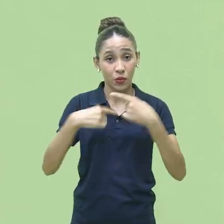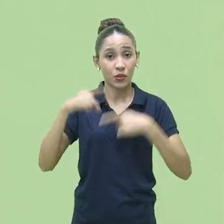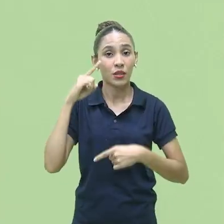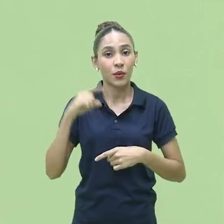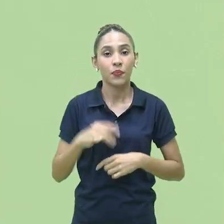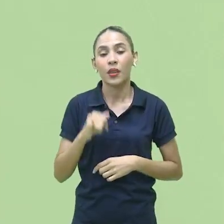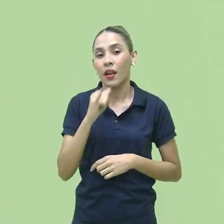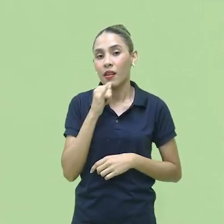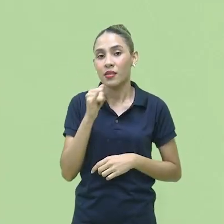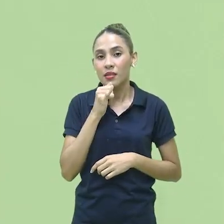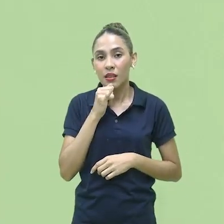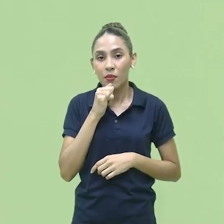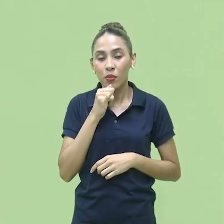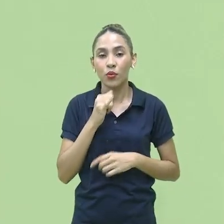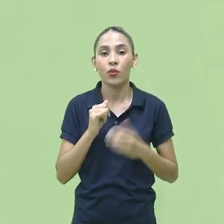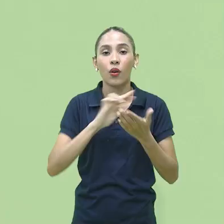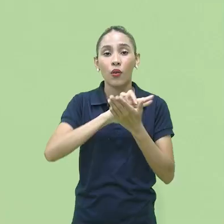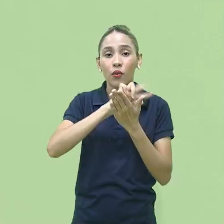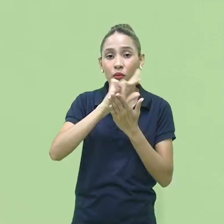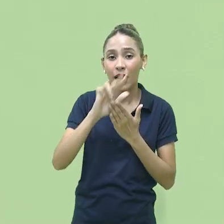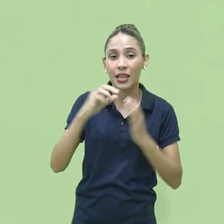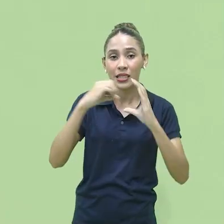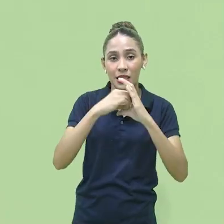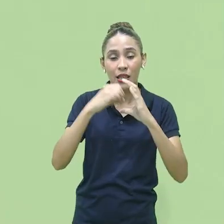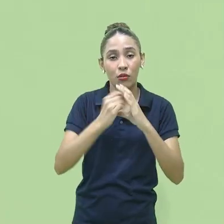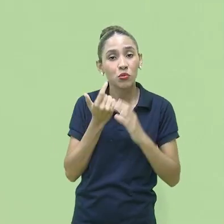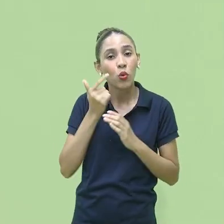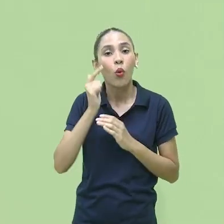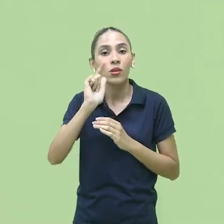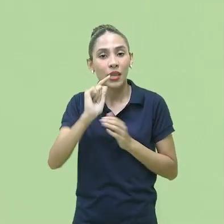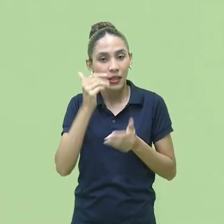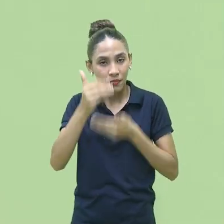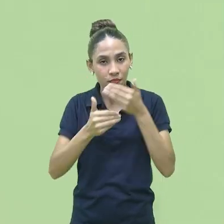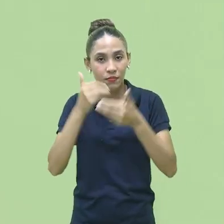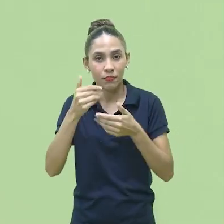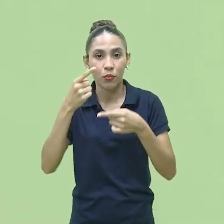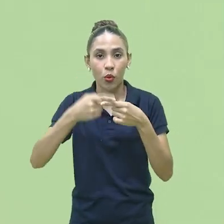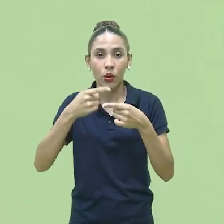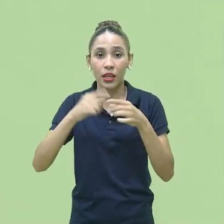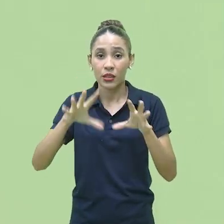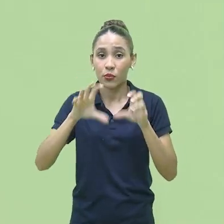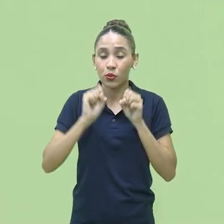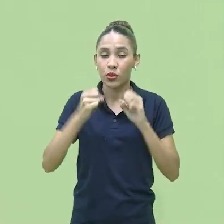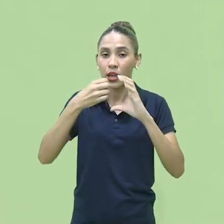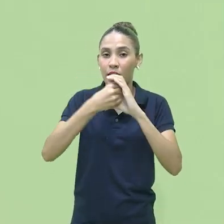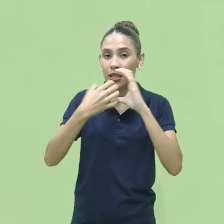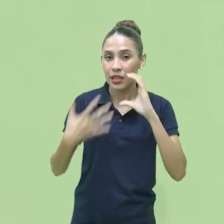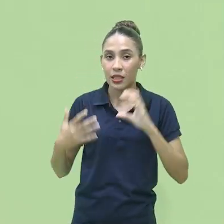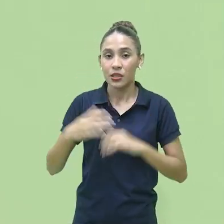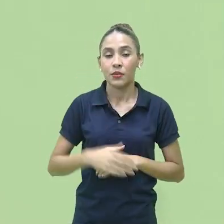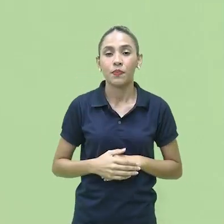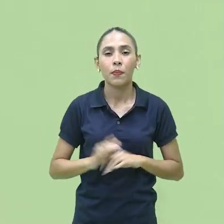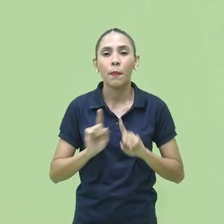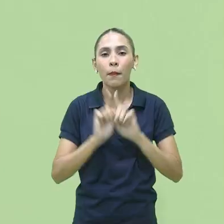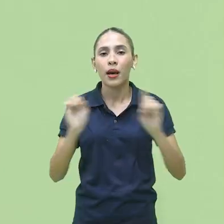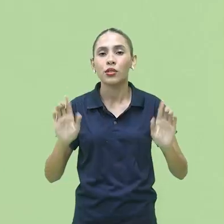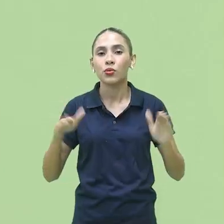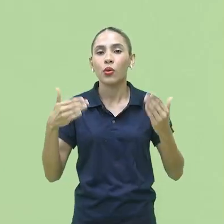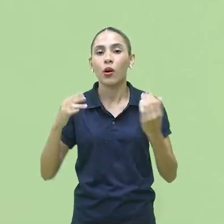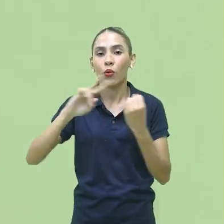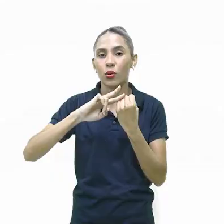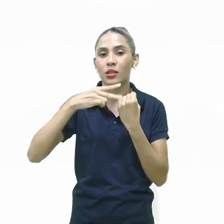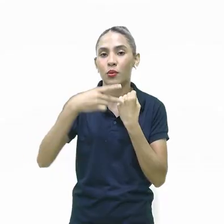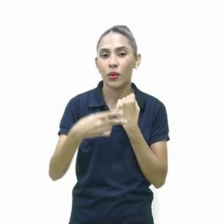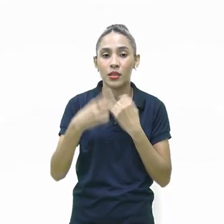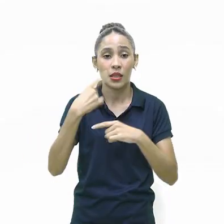No caso de indivíduos multicelulares, eles são favorecidos por conta dessa característica. Vamos ver as consequências evolutivas,